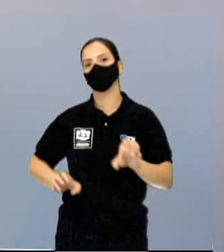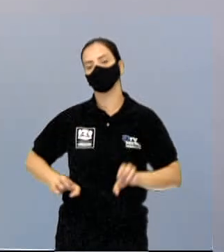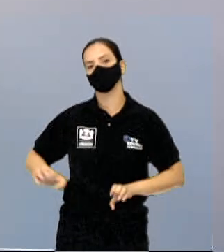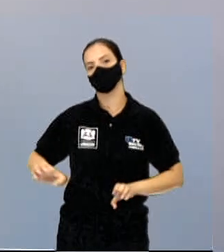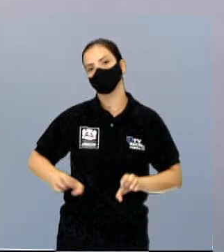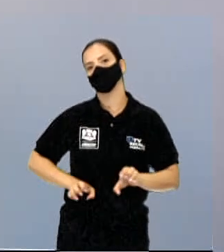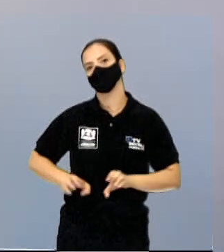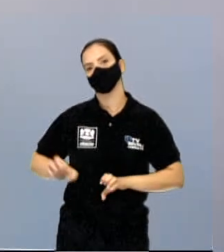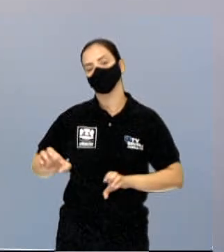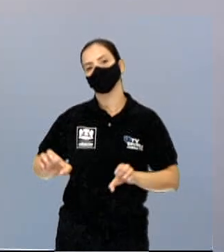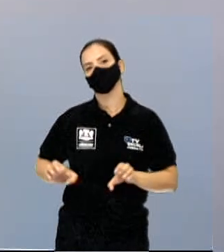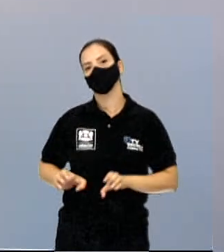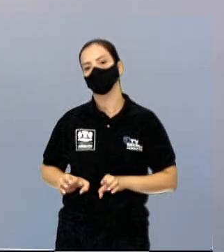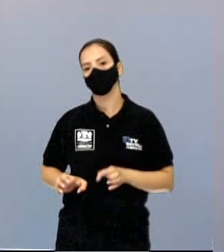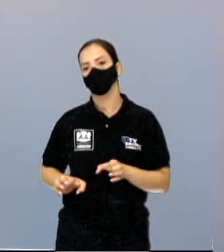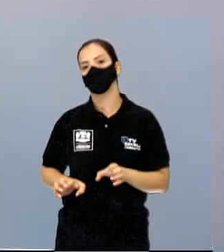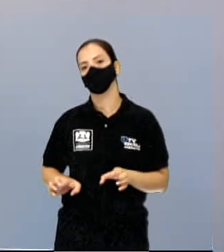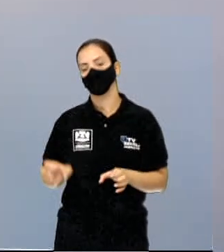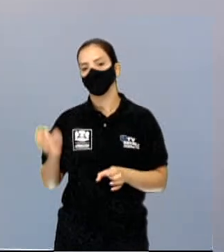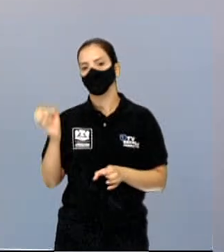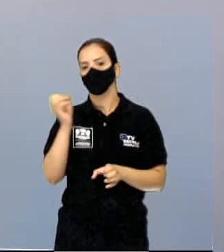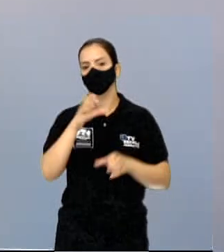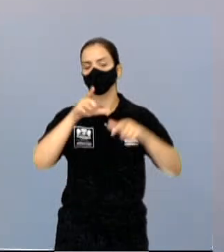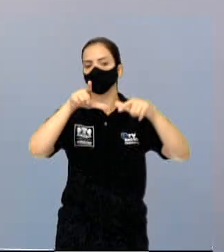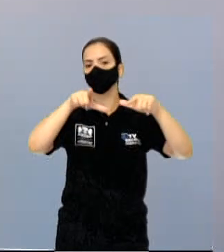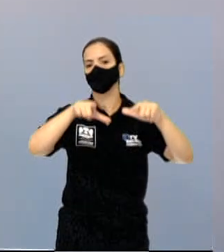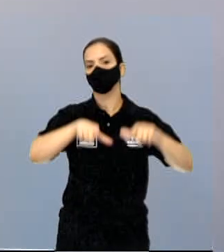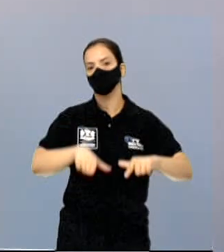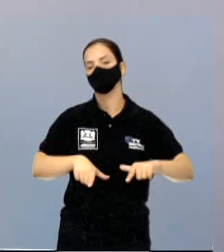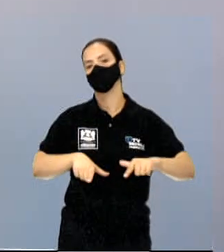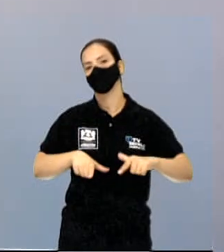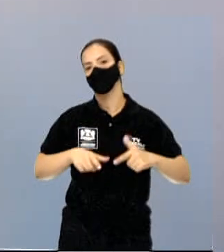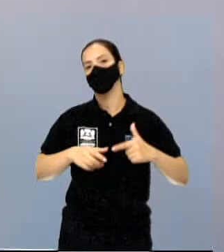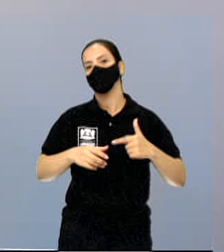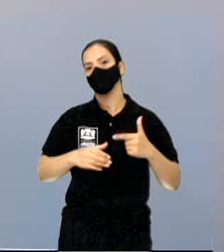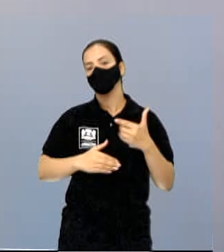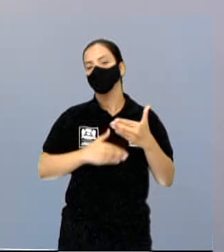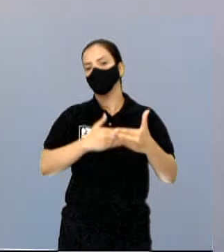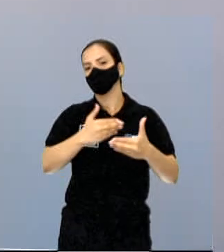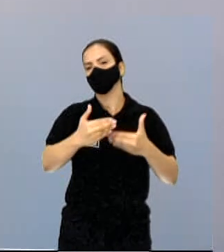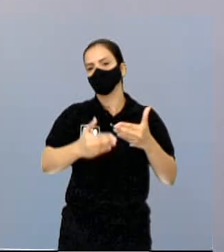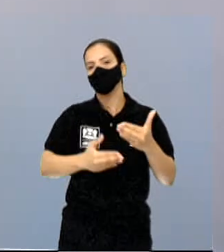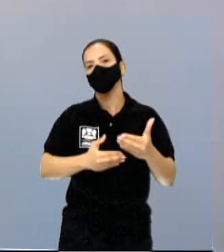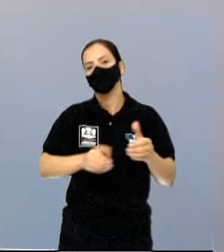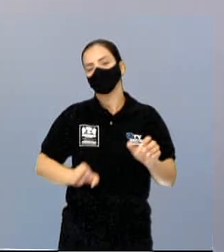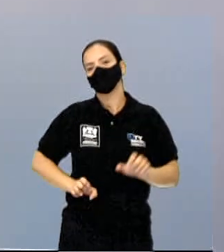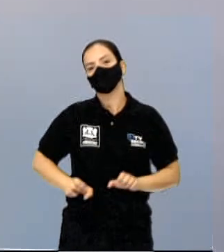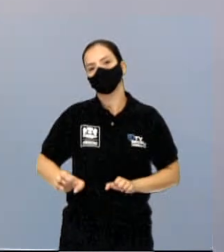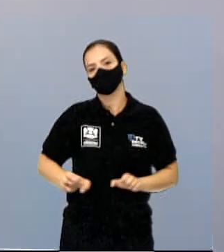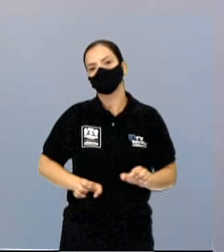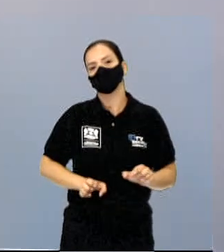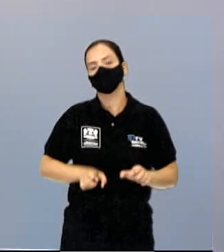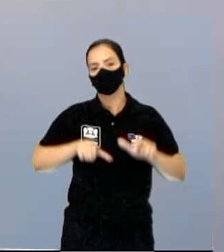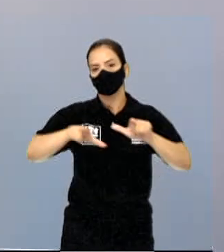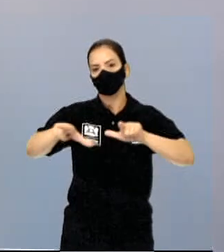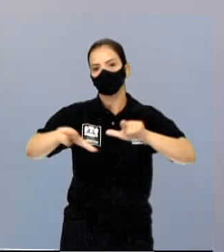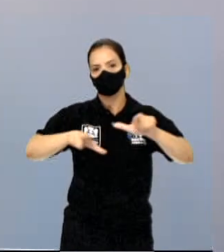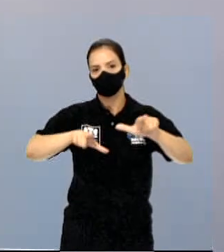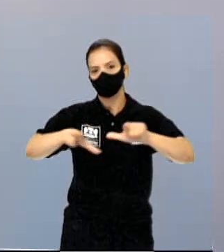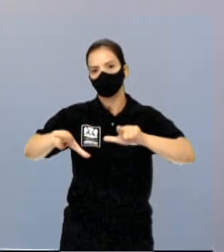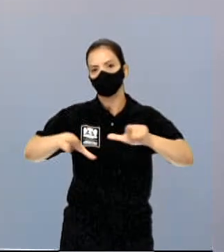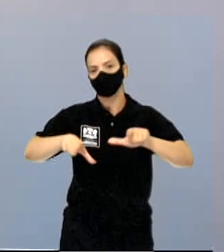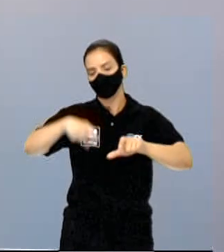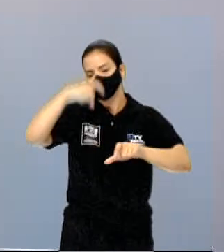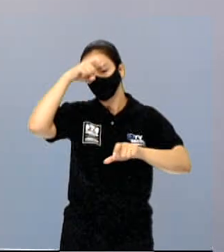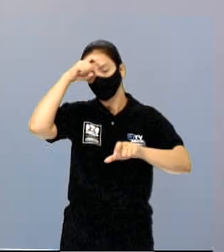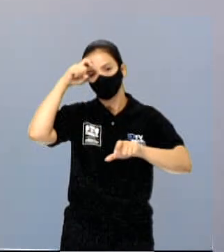né, daquele novo estado. E a partir dali eles passavam a fazer alguns tipos de serviços, né, braçais, de